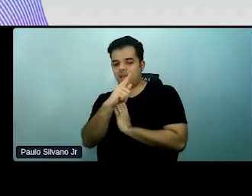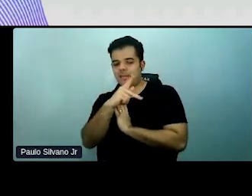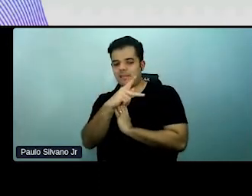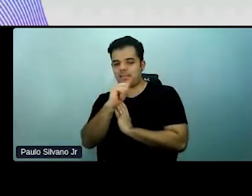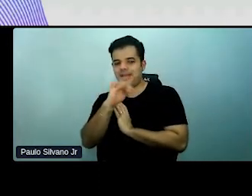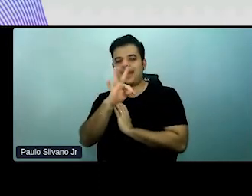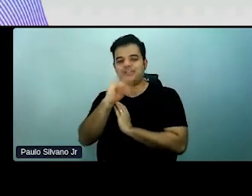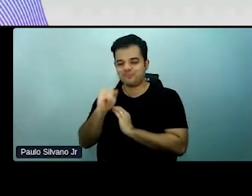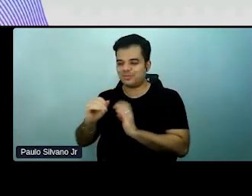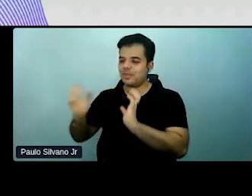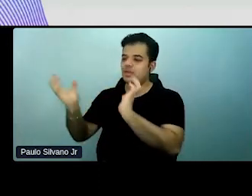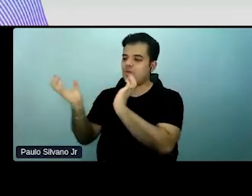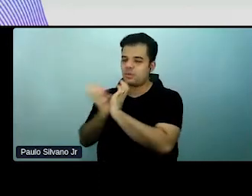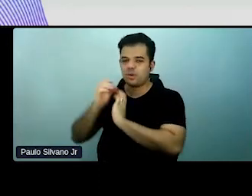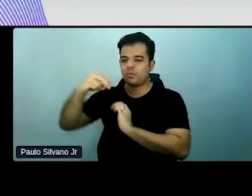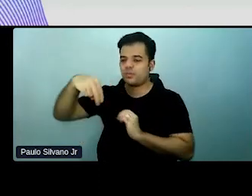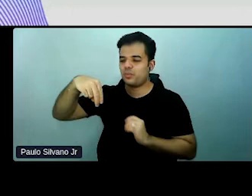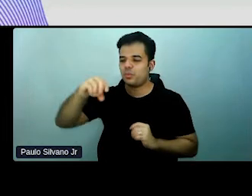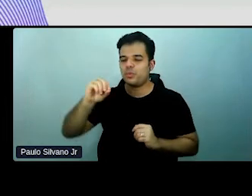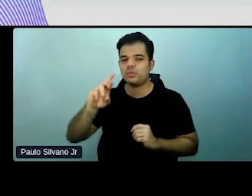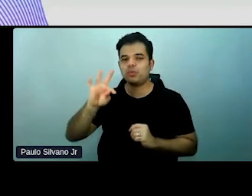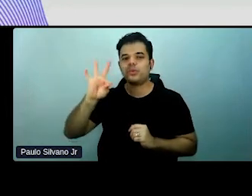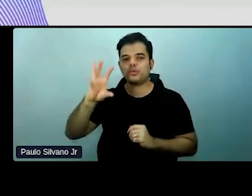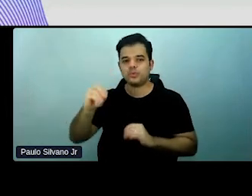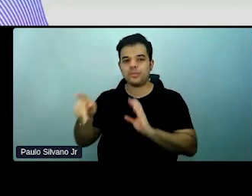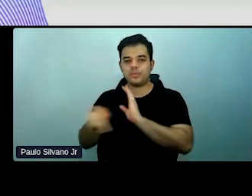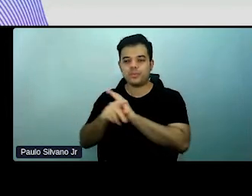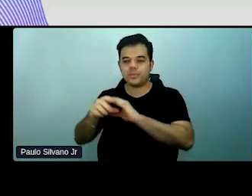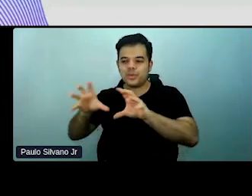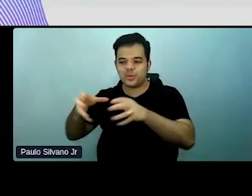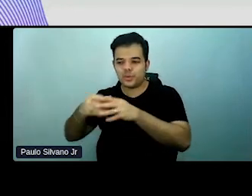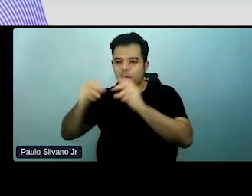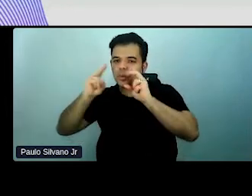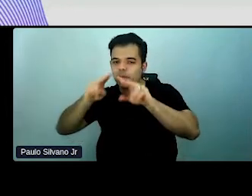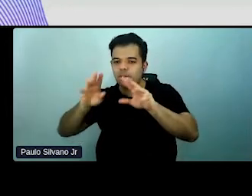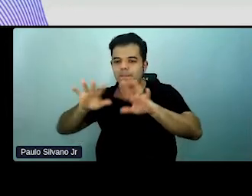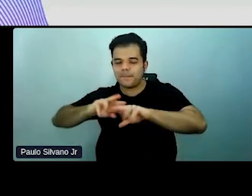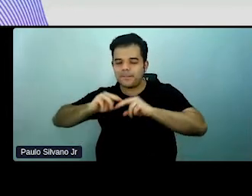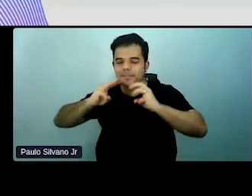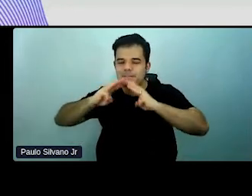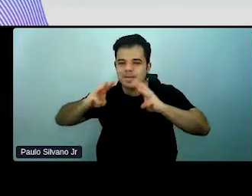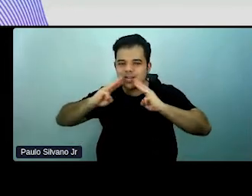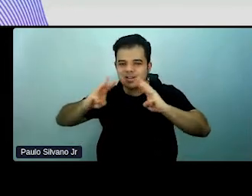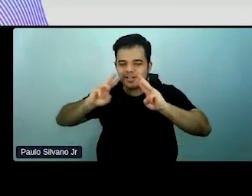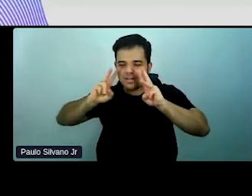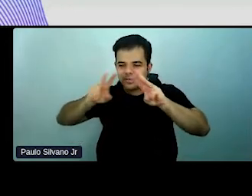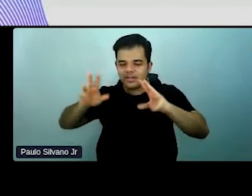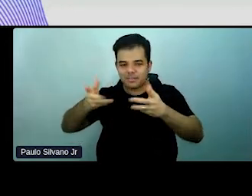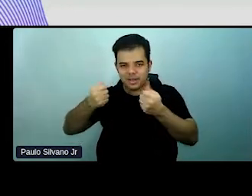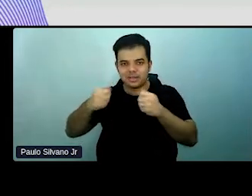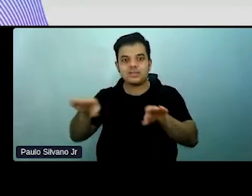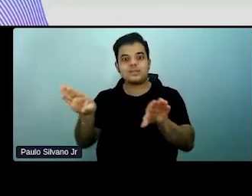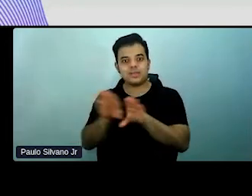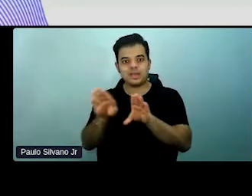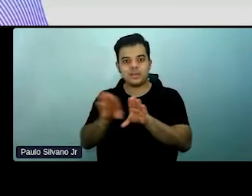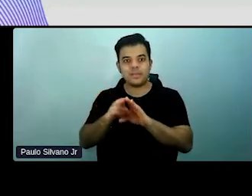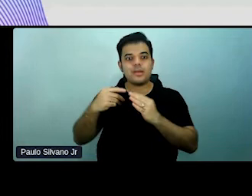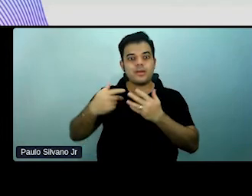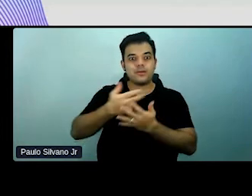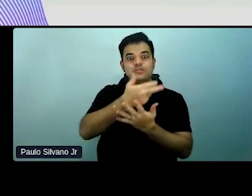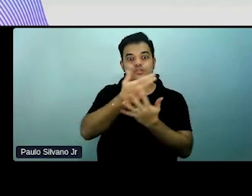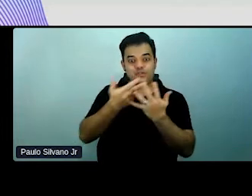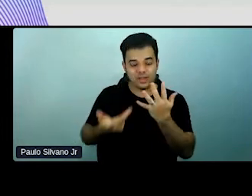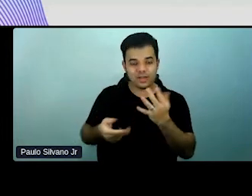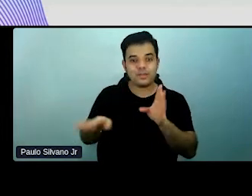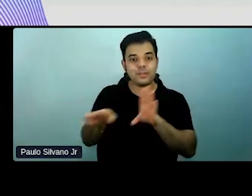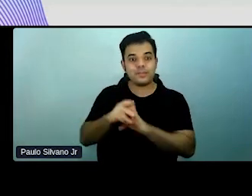tem o Norton também, que está ali comigo no time de marketing, existe um comitê também de diversidade dentro da Lambda, né? Que são